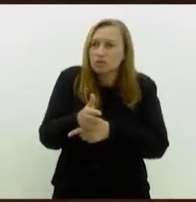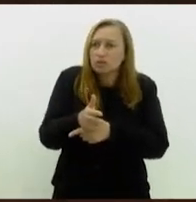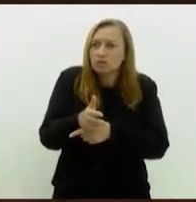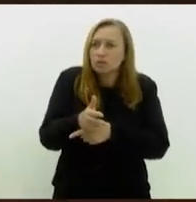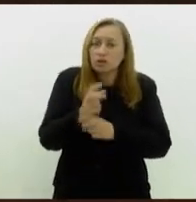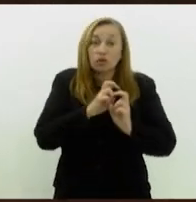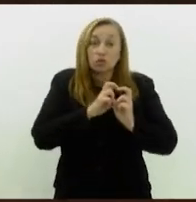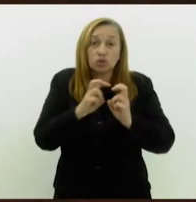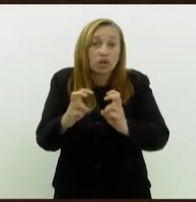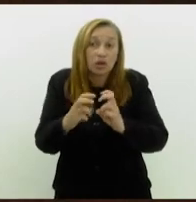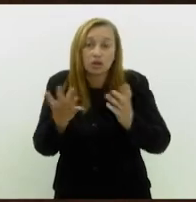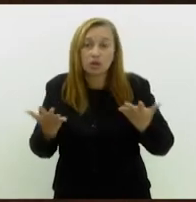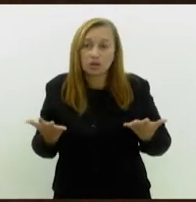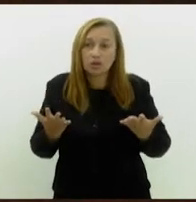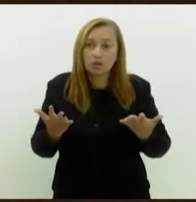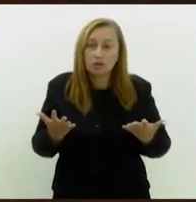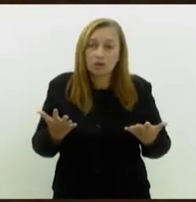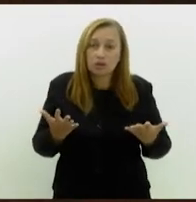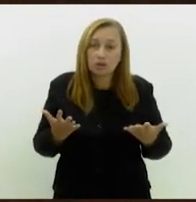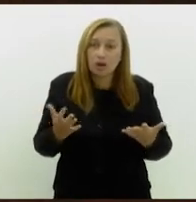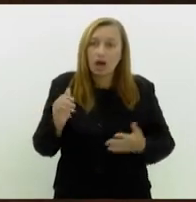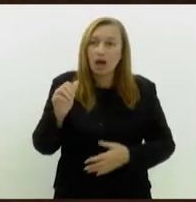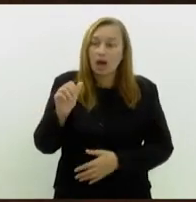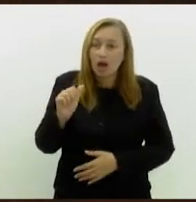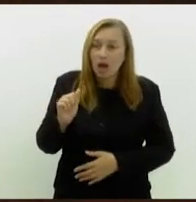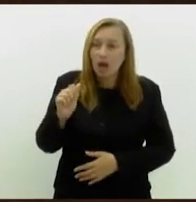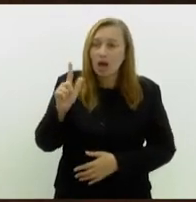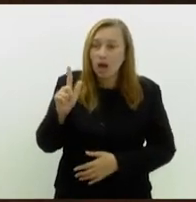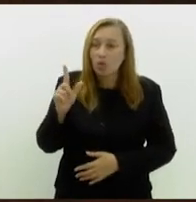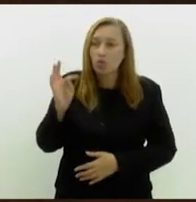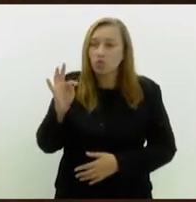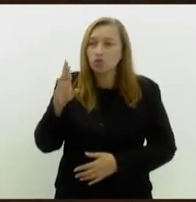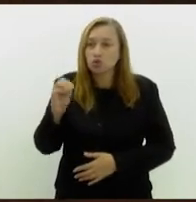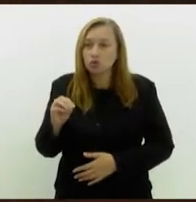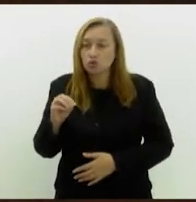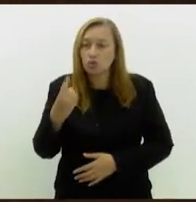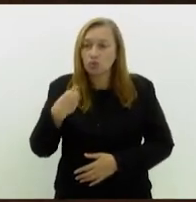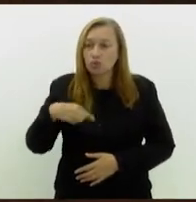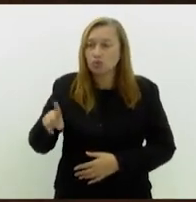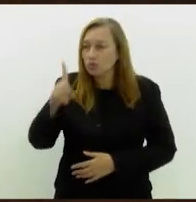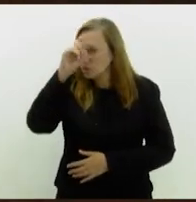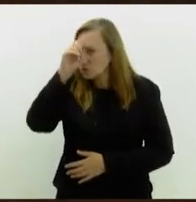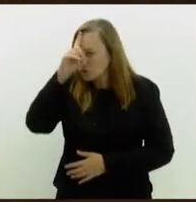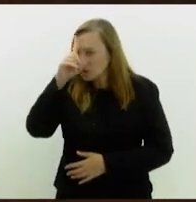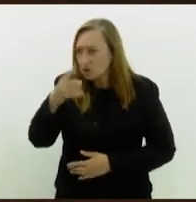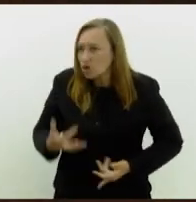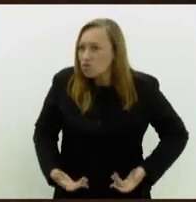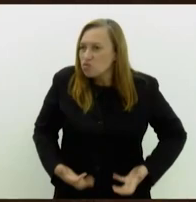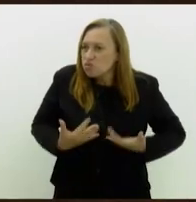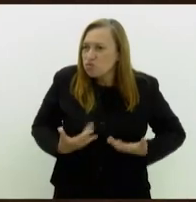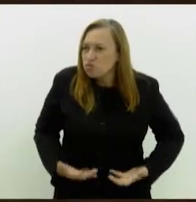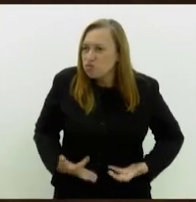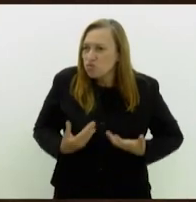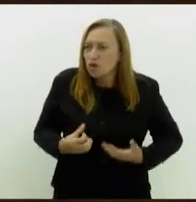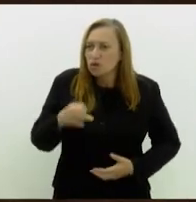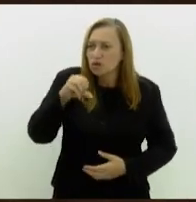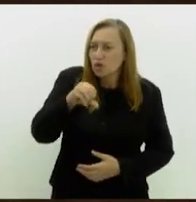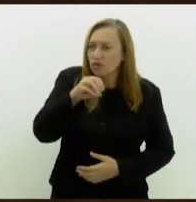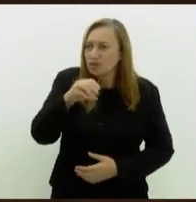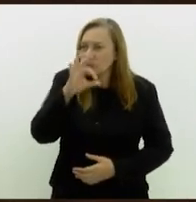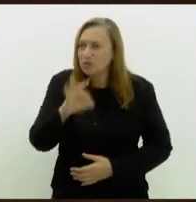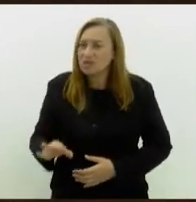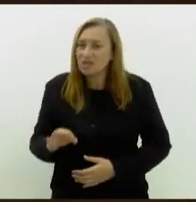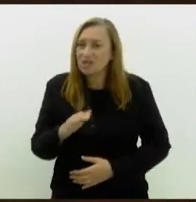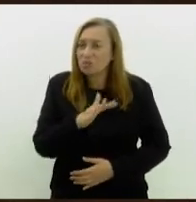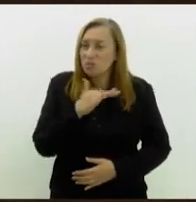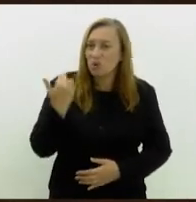de trem e de Augusto Vasconcelos ela foi levado pro hospital com queimadura de 90% do seu corpo e veio a